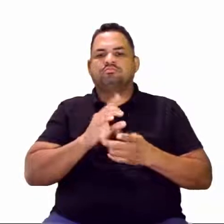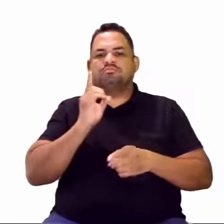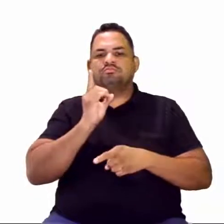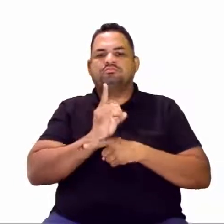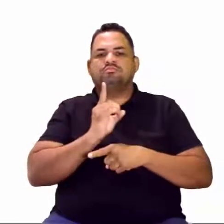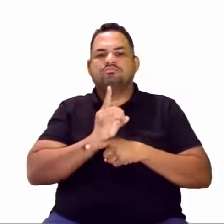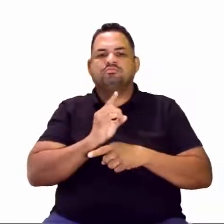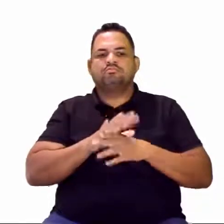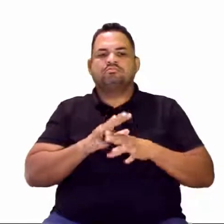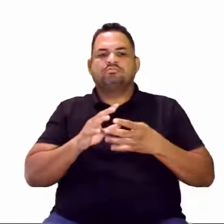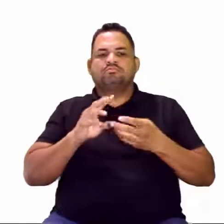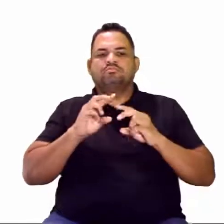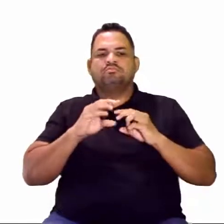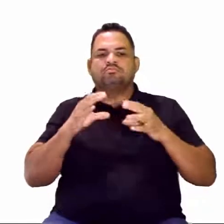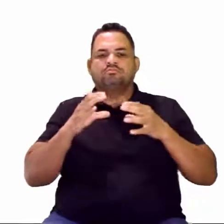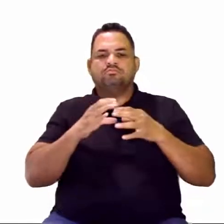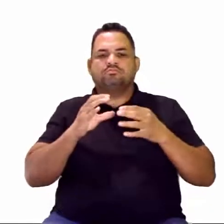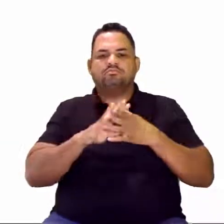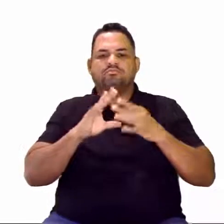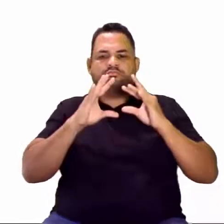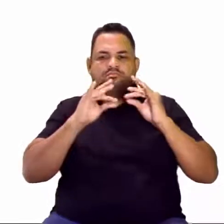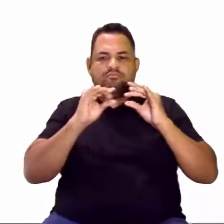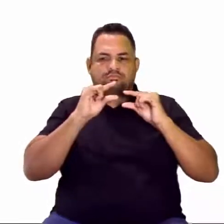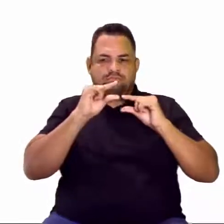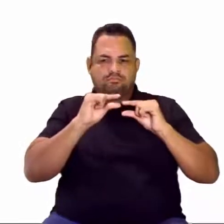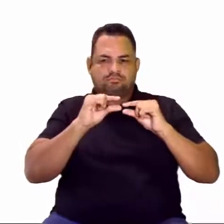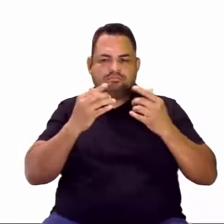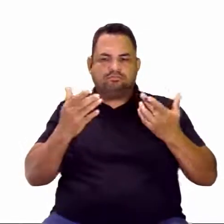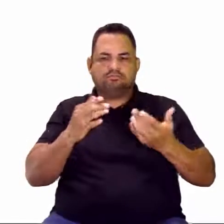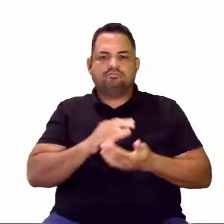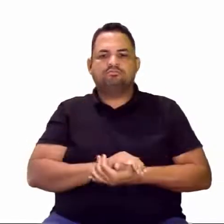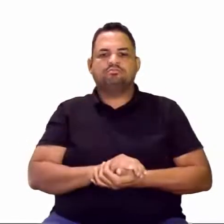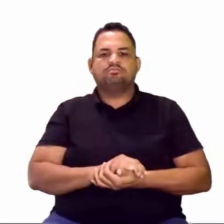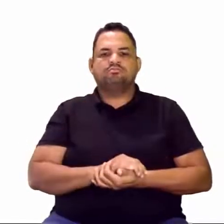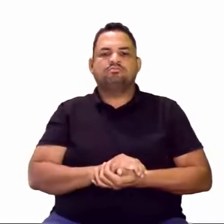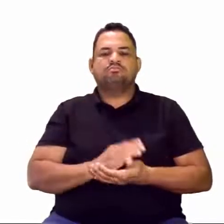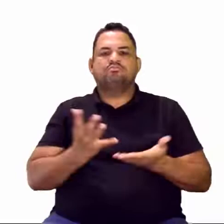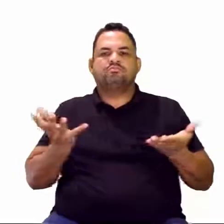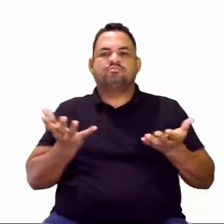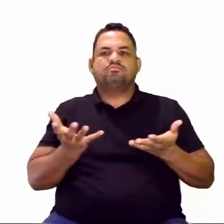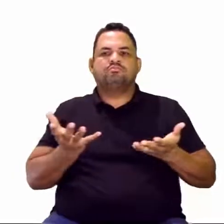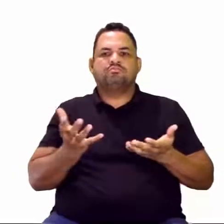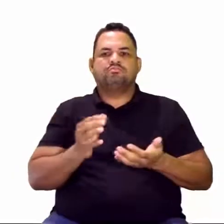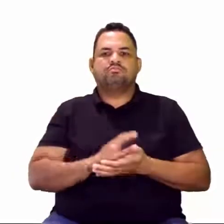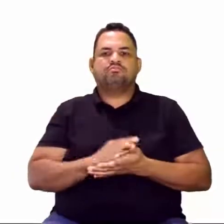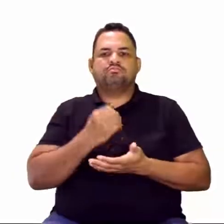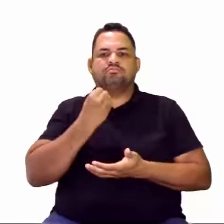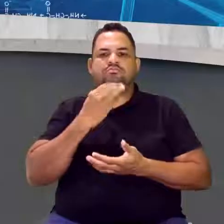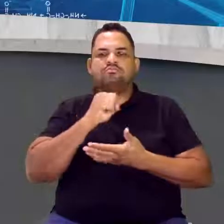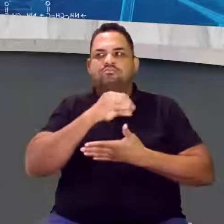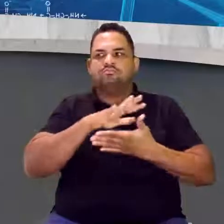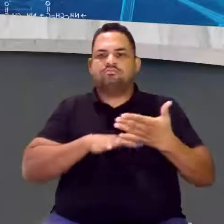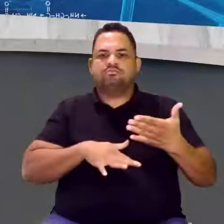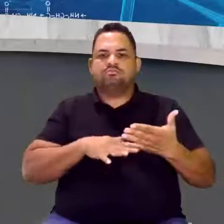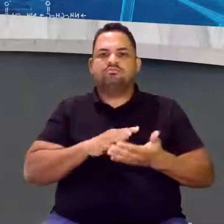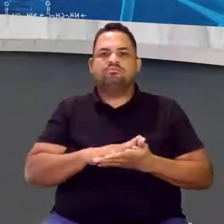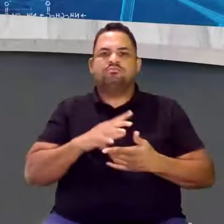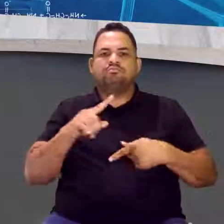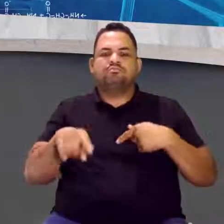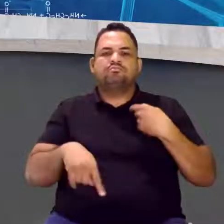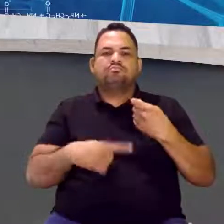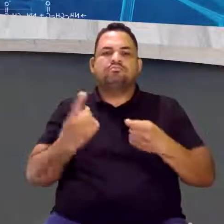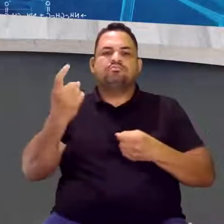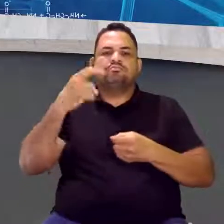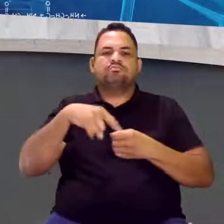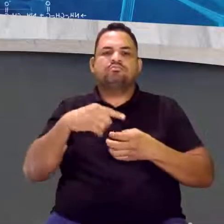densidade, pressão e viscosidade. Valeu? Meu caro aluno, desejamos a você uma boa atividade de sala e